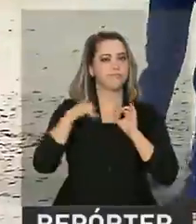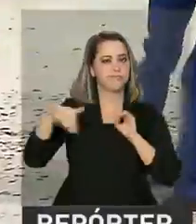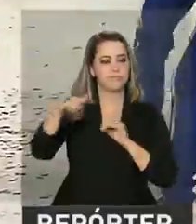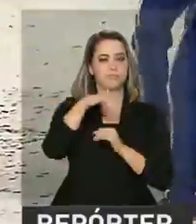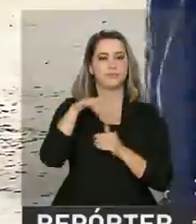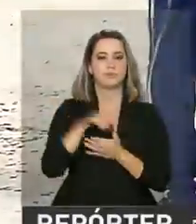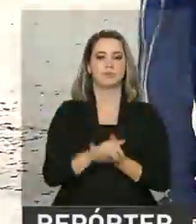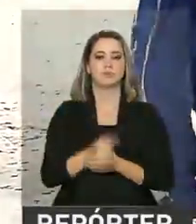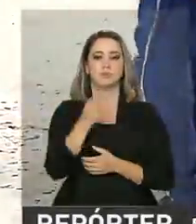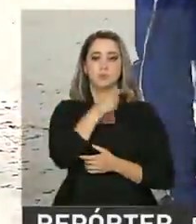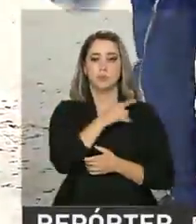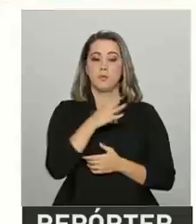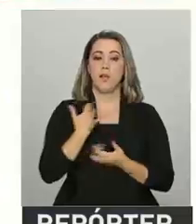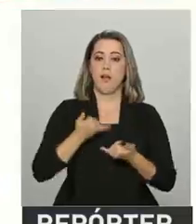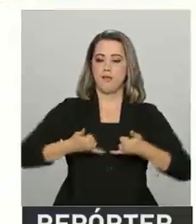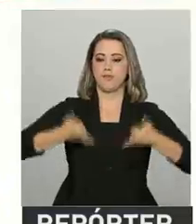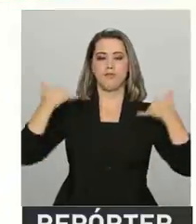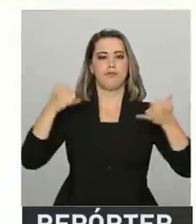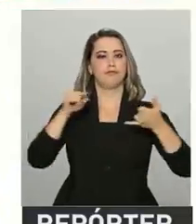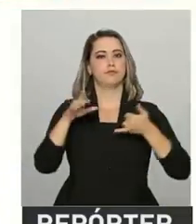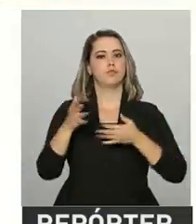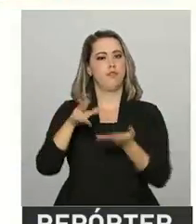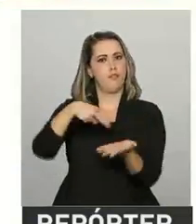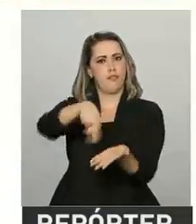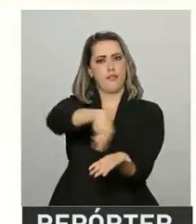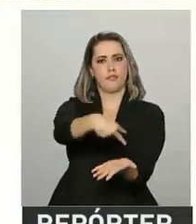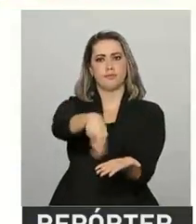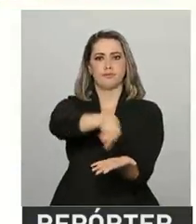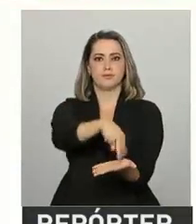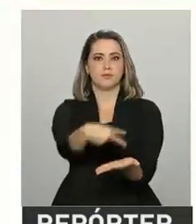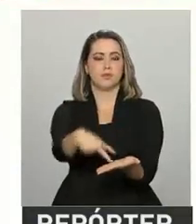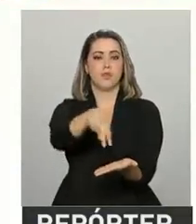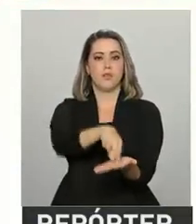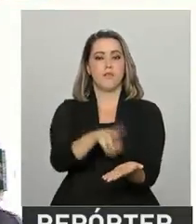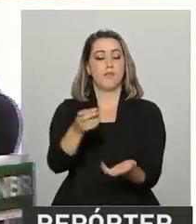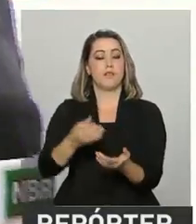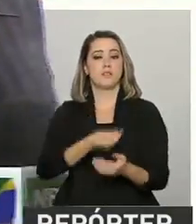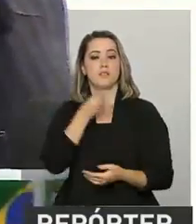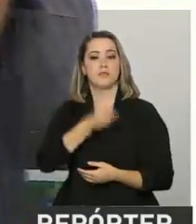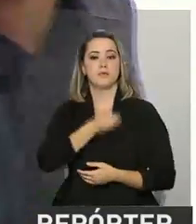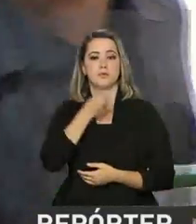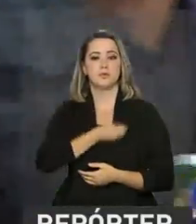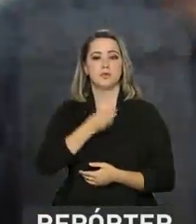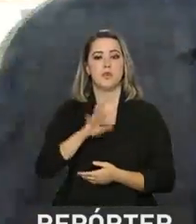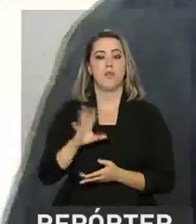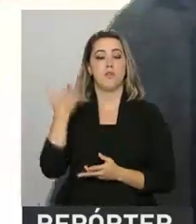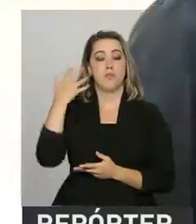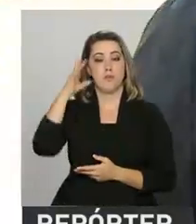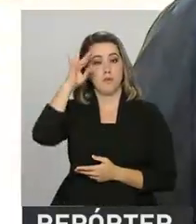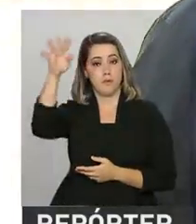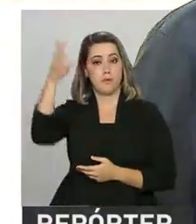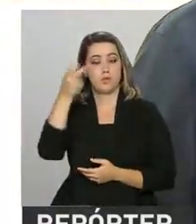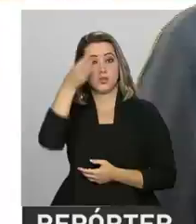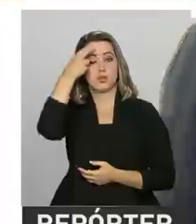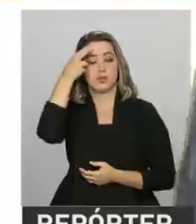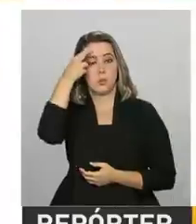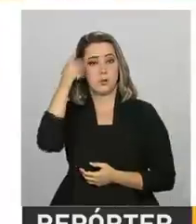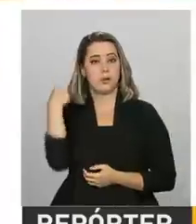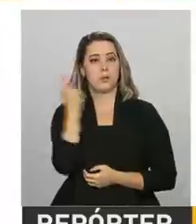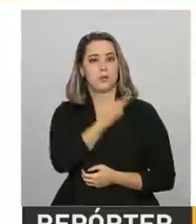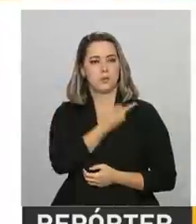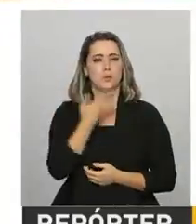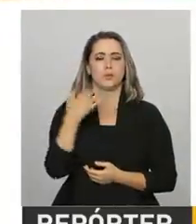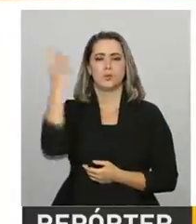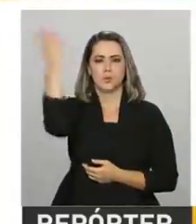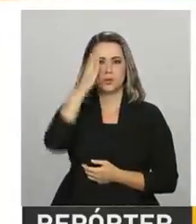As quadrilhas mantêm viva a memória do folclore e da cultura brasileira, especialmente a nordestina. Temas como a